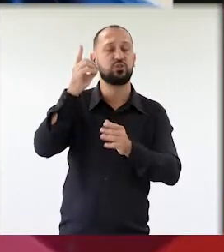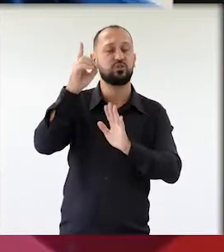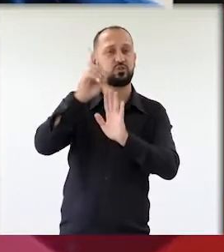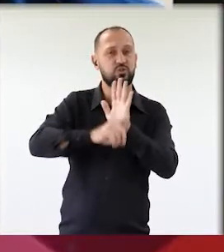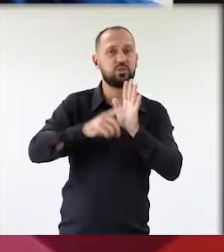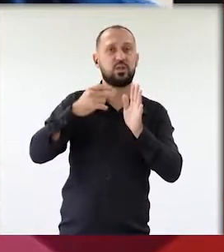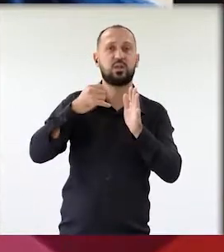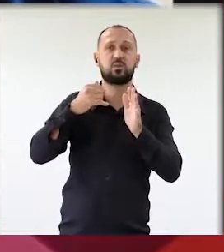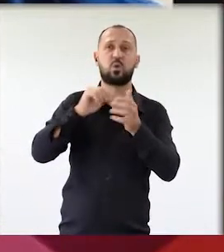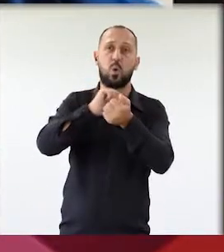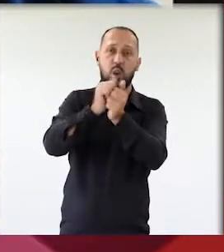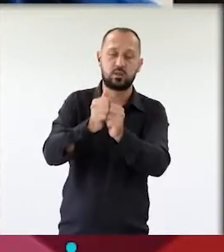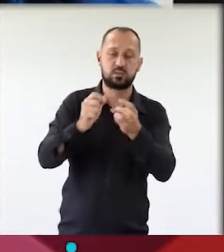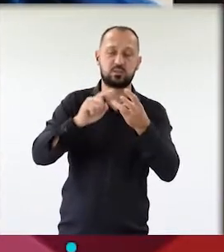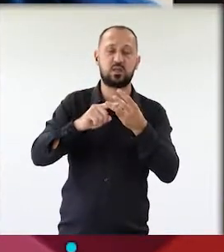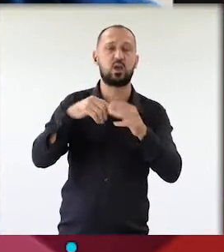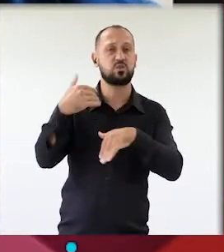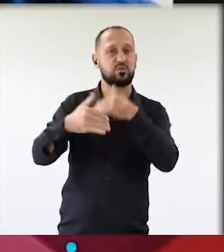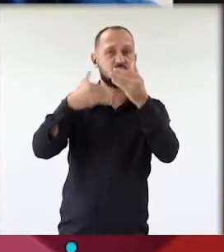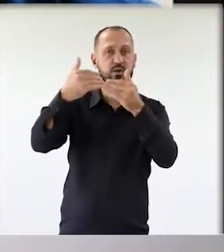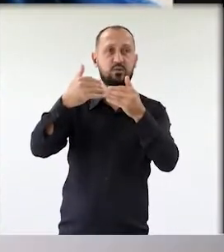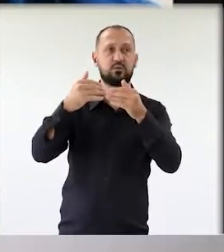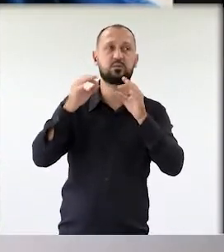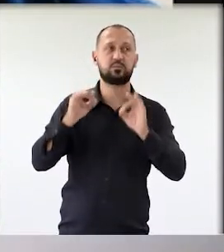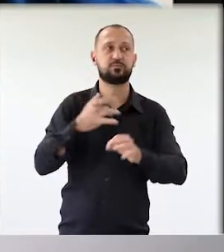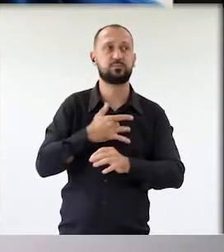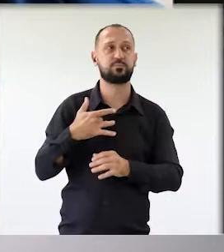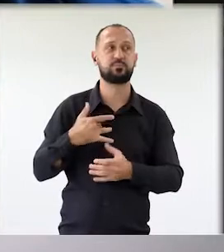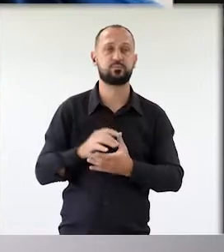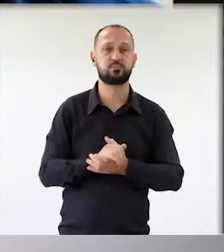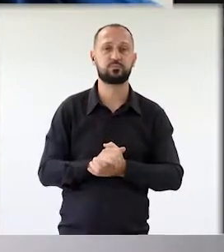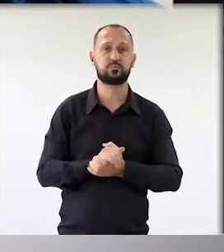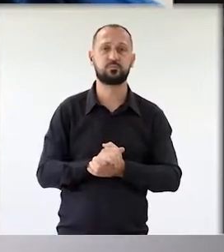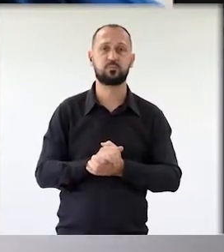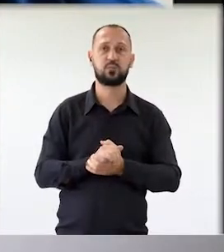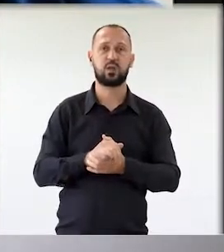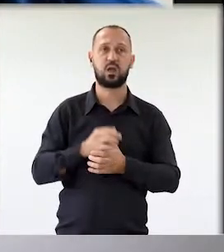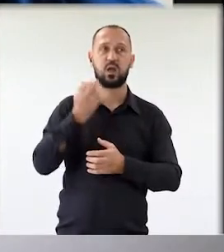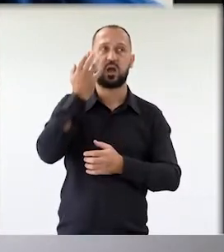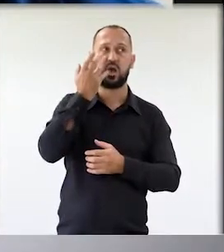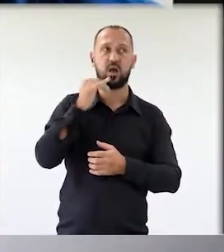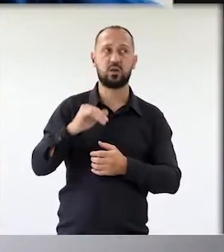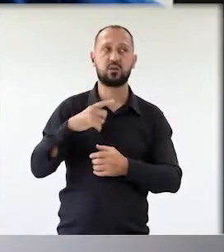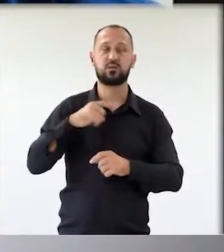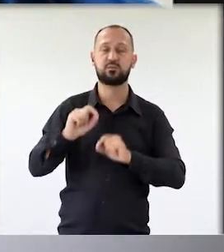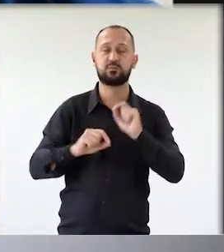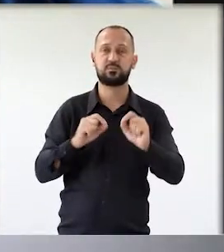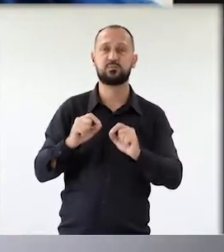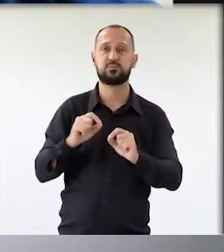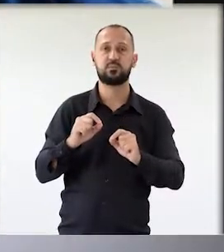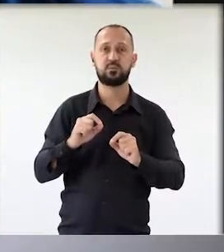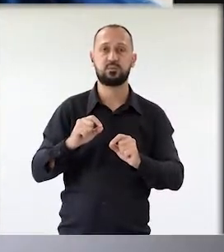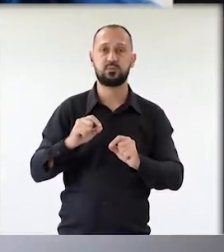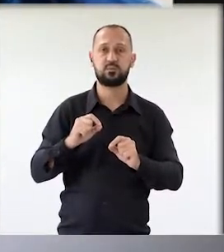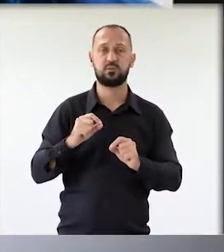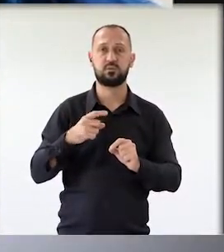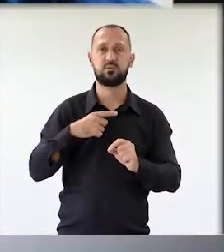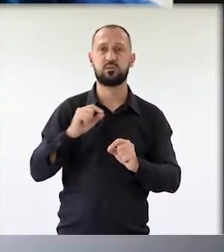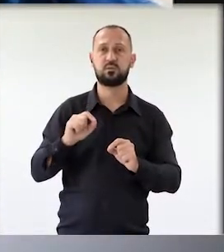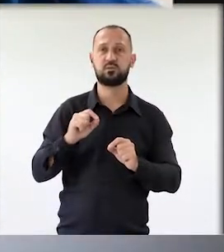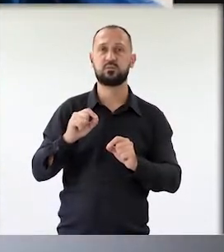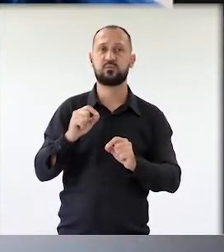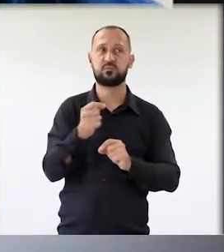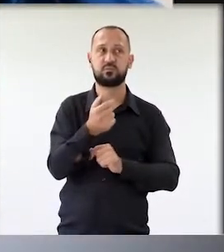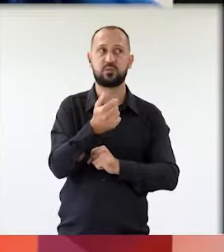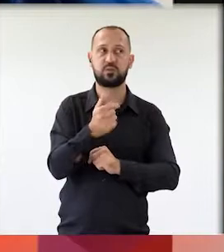direito ao esporte, direito ao desenvolvimento saudável, enquanto que a criança numa condição de maior vulnerabilidade